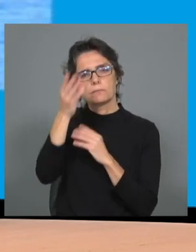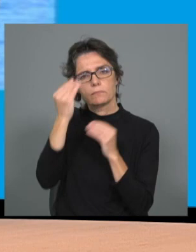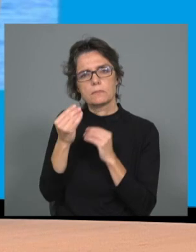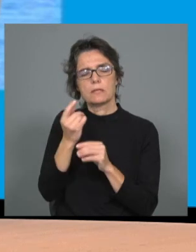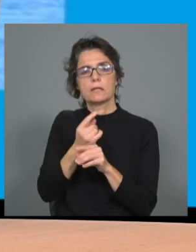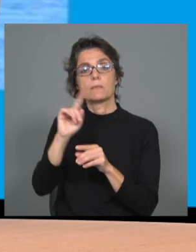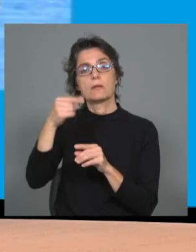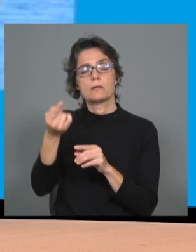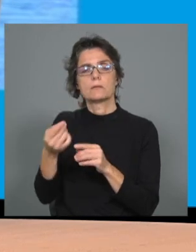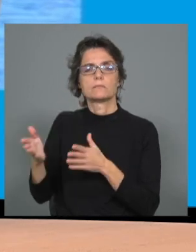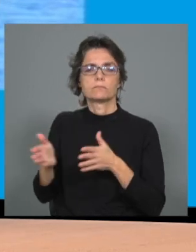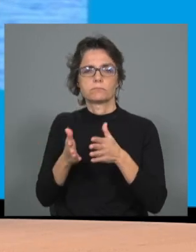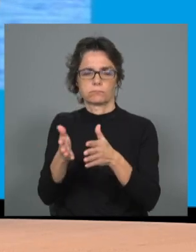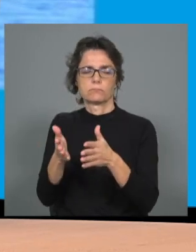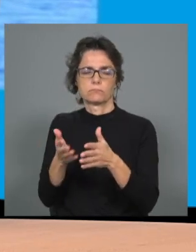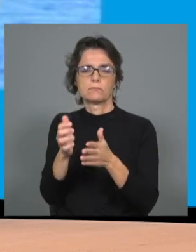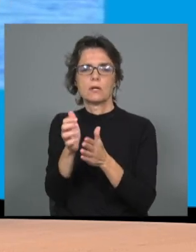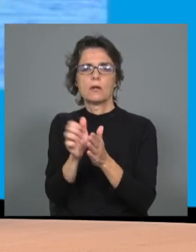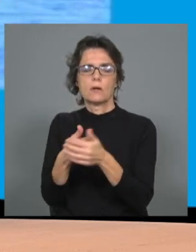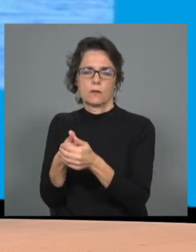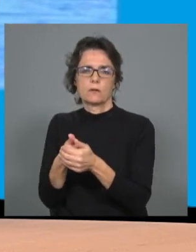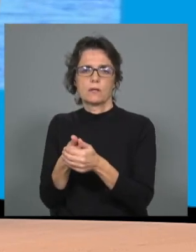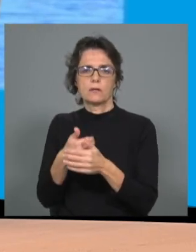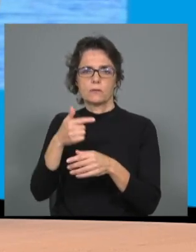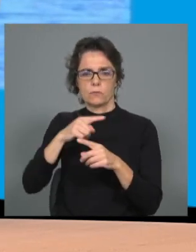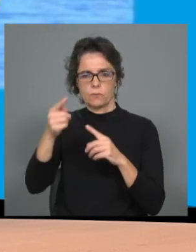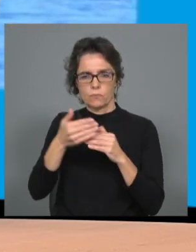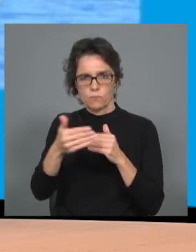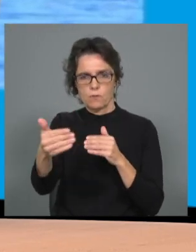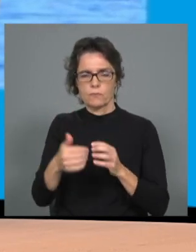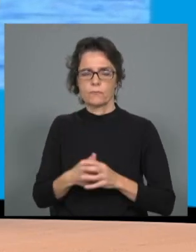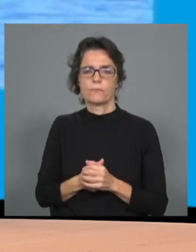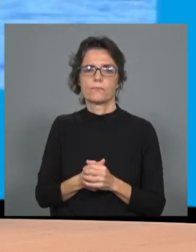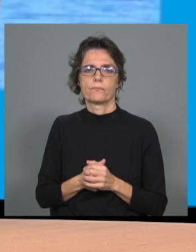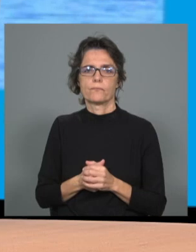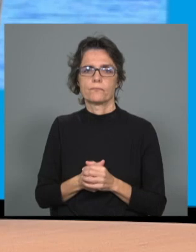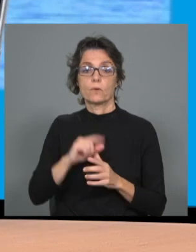a sequência dos textos evangélicos ao longo do ano. O próximo ano